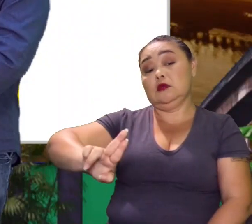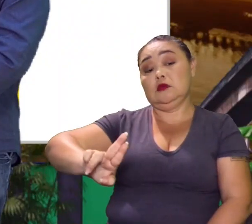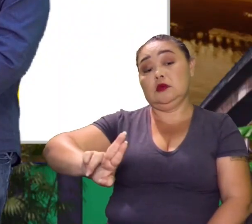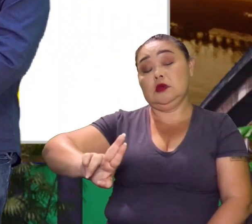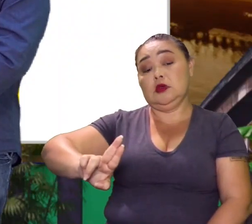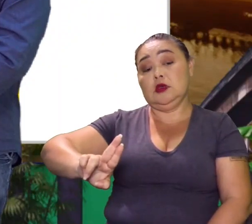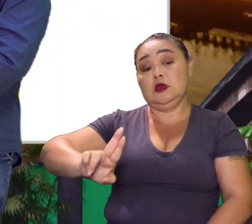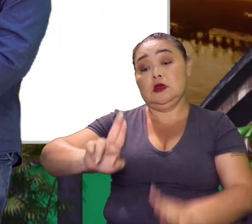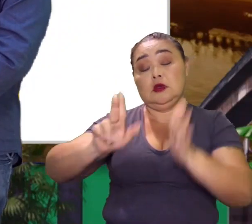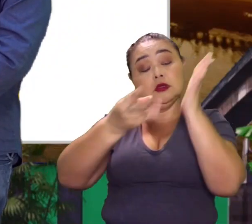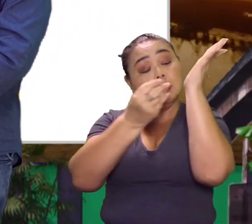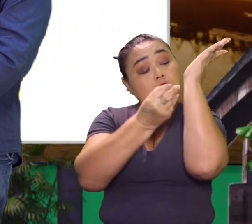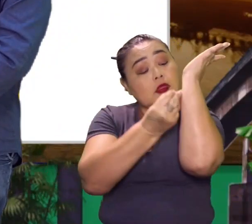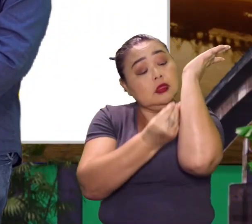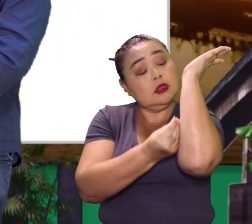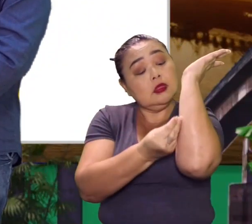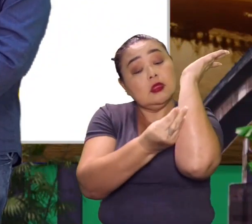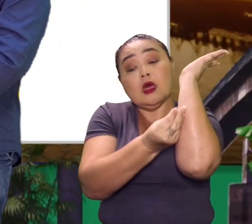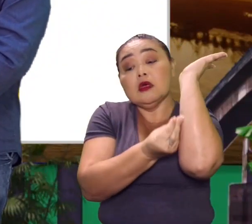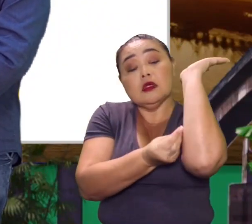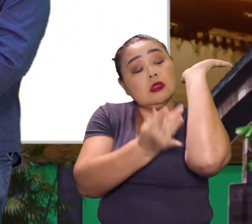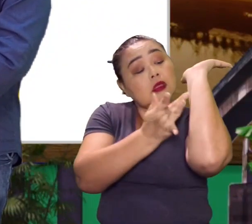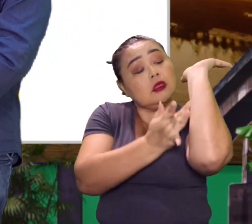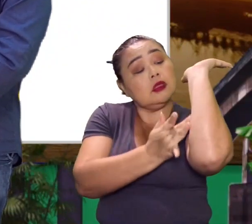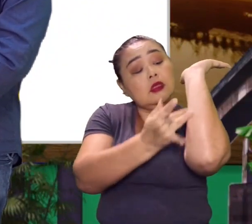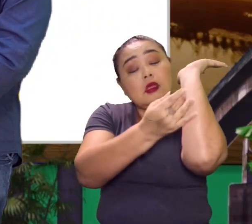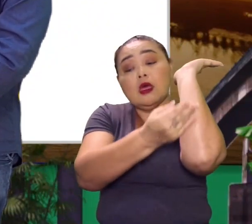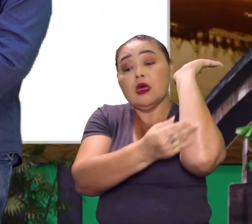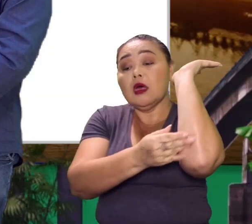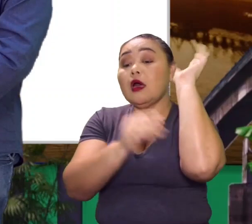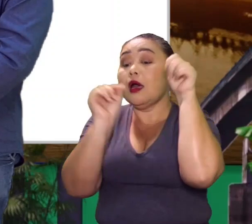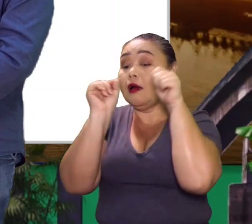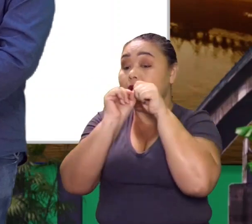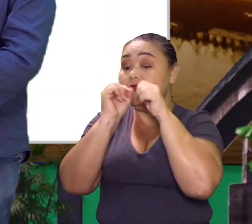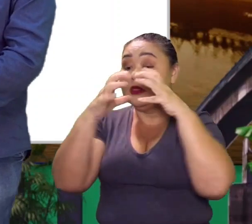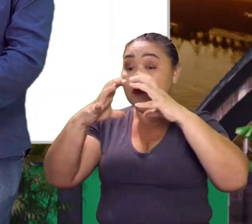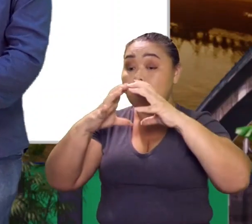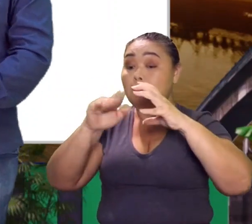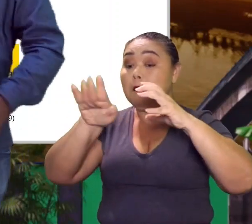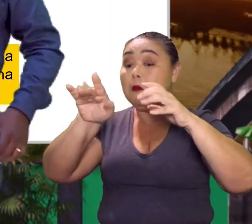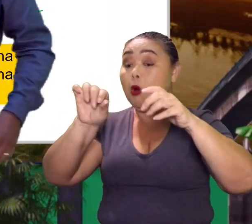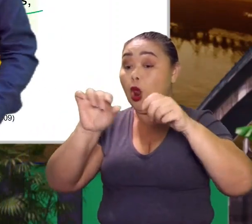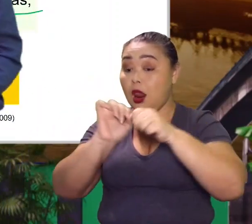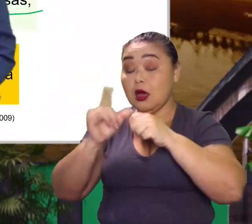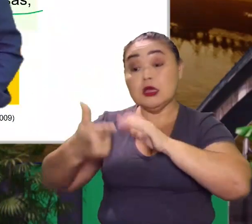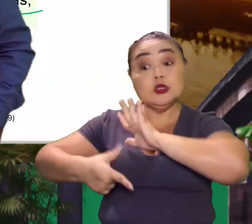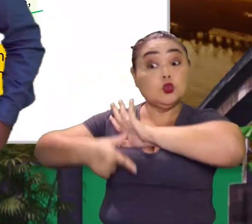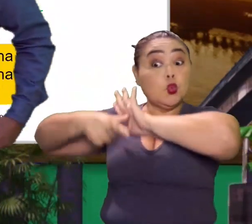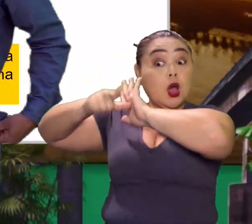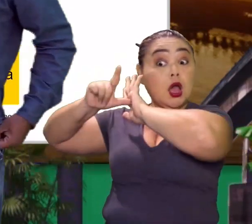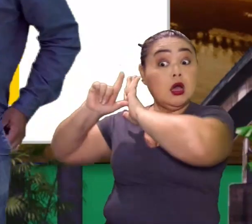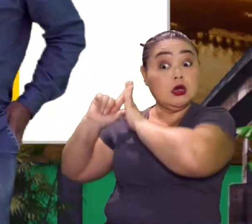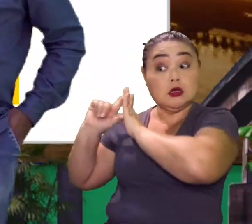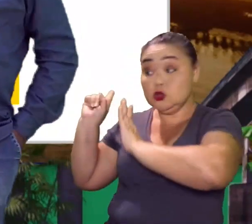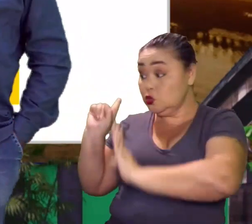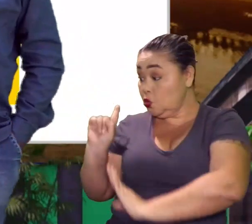a seiva da seringueira, né, para fazer bola. Exatamente. Isso antes do homem chegar aqui. Perfeito. Beleza? Então